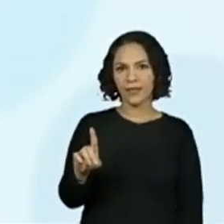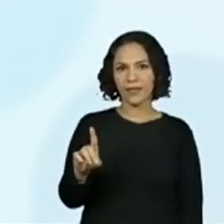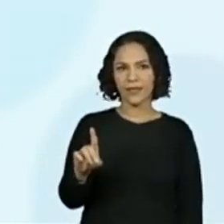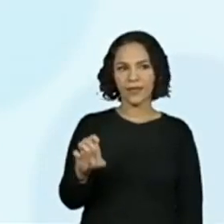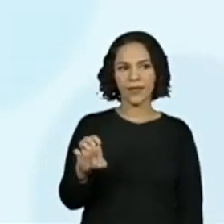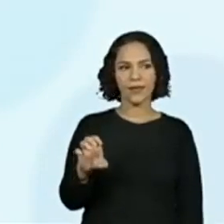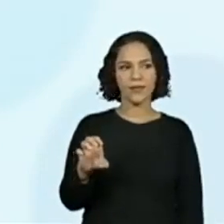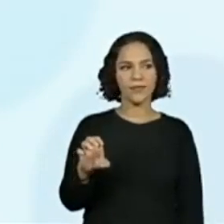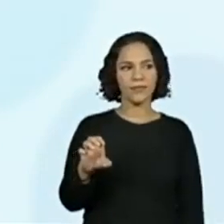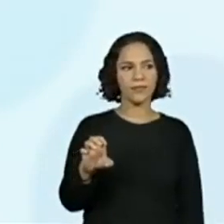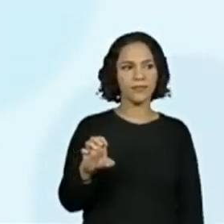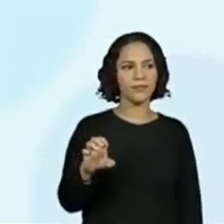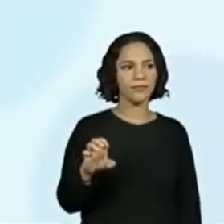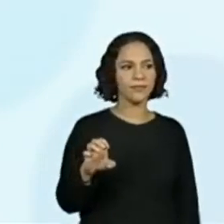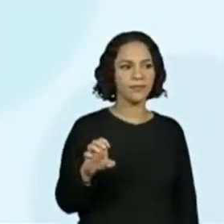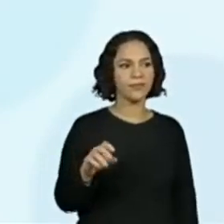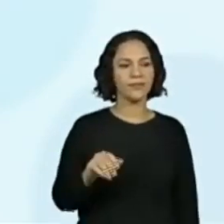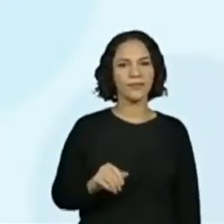De.